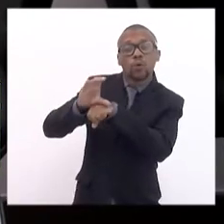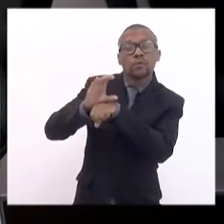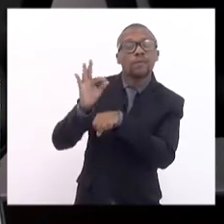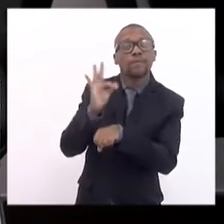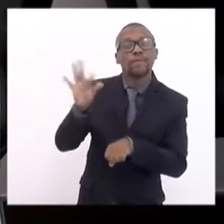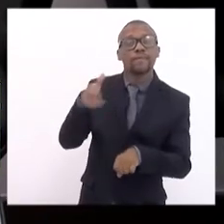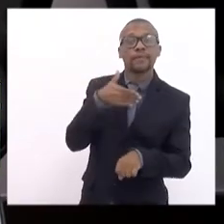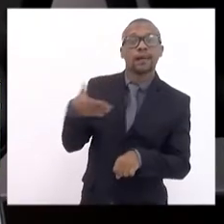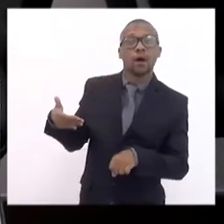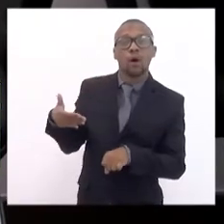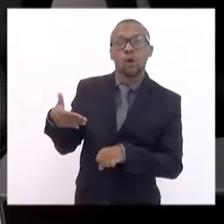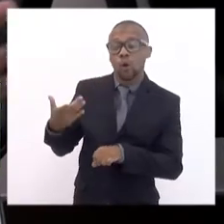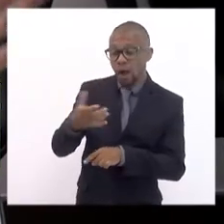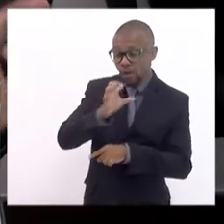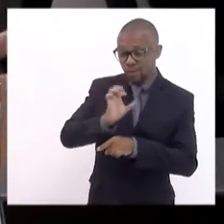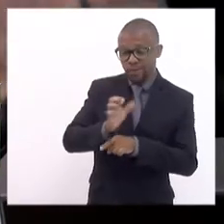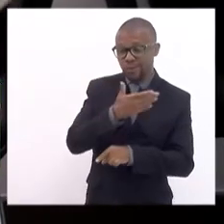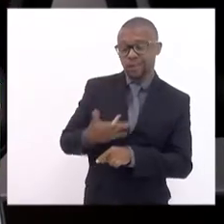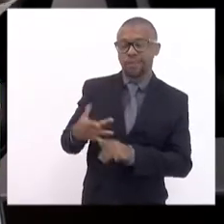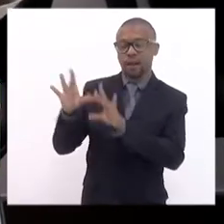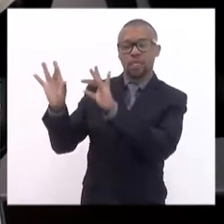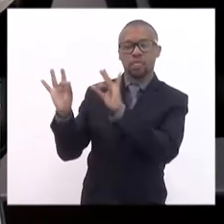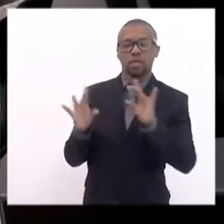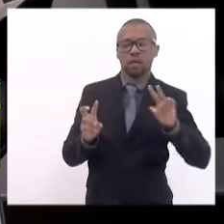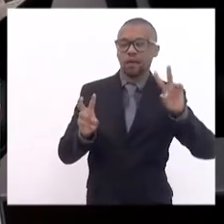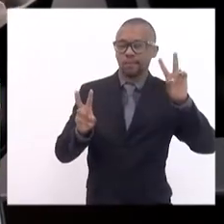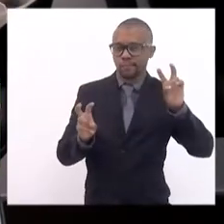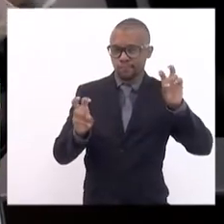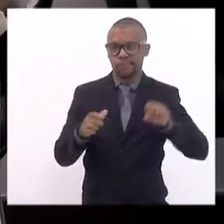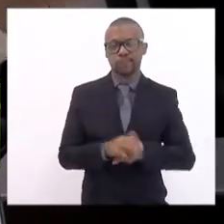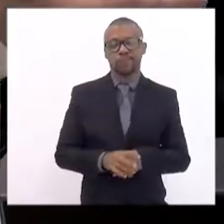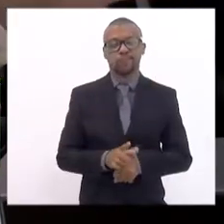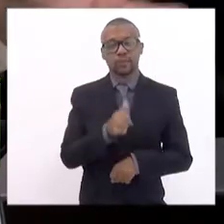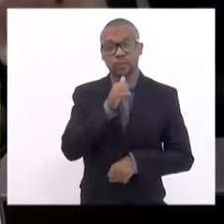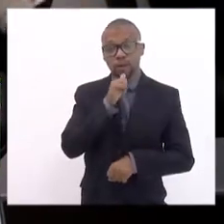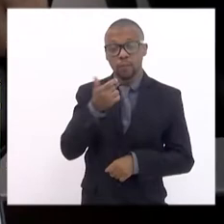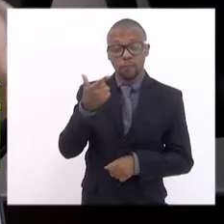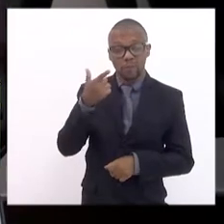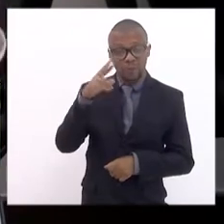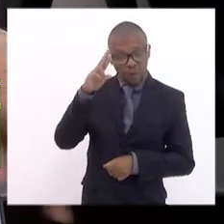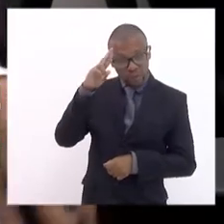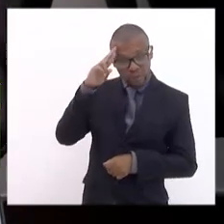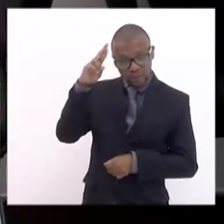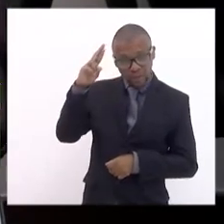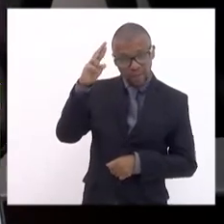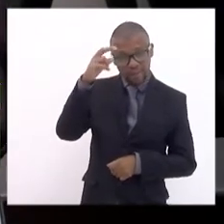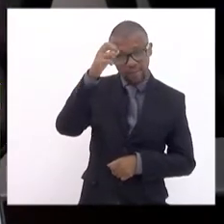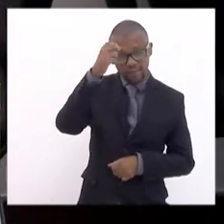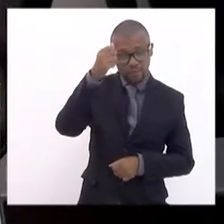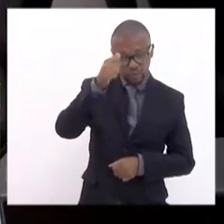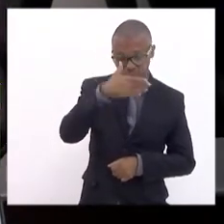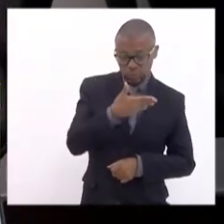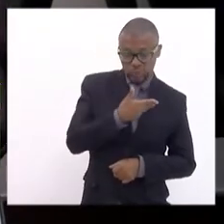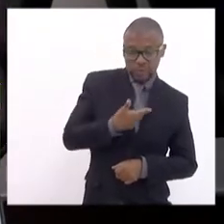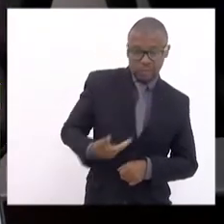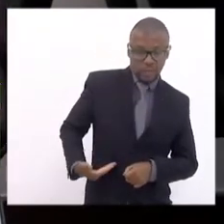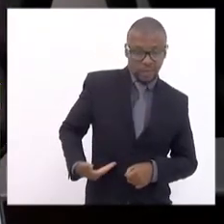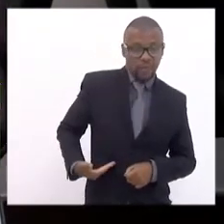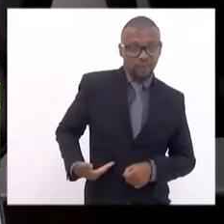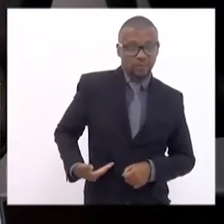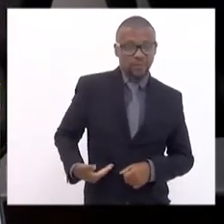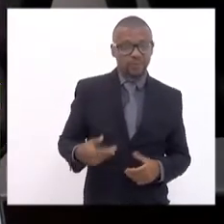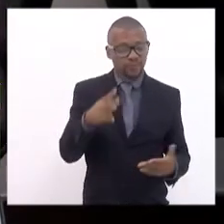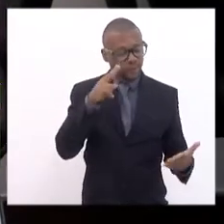Um sistema no qual, né, o chefe do Executivo verifica nos projetos de lei,